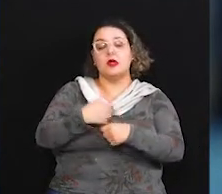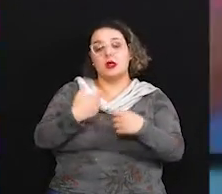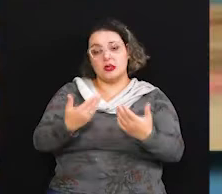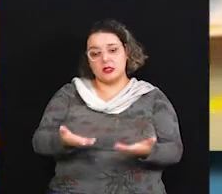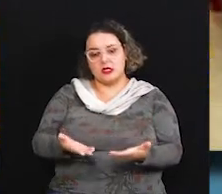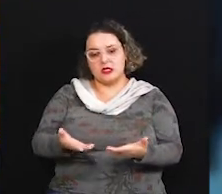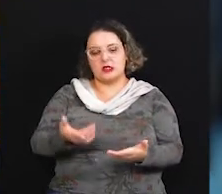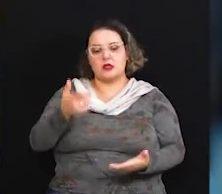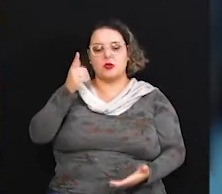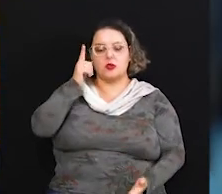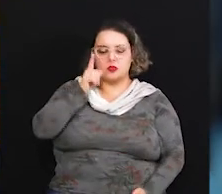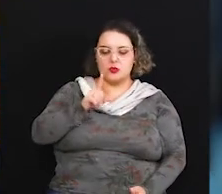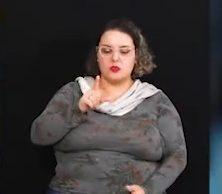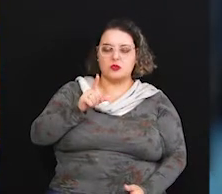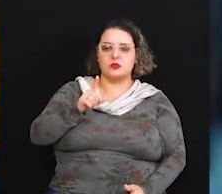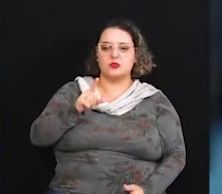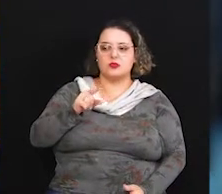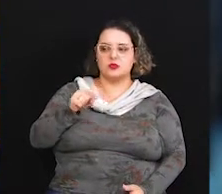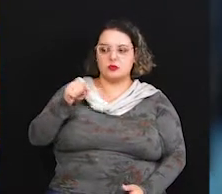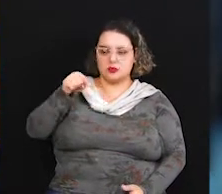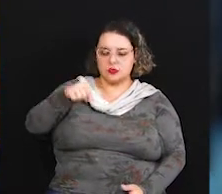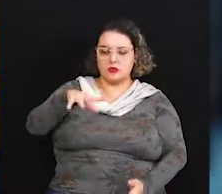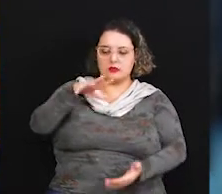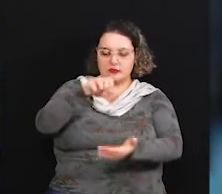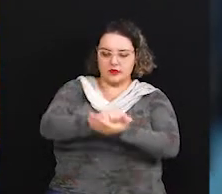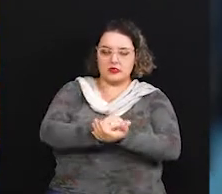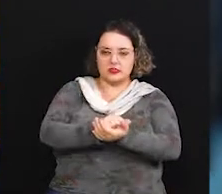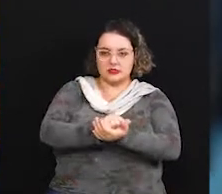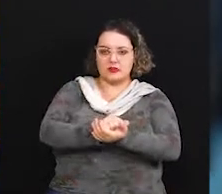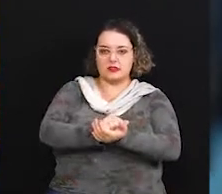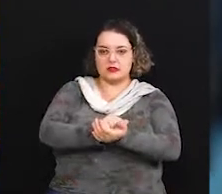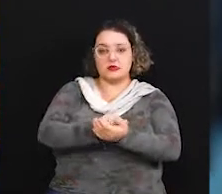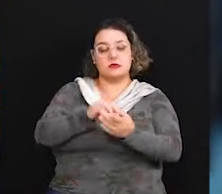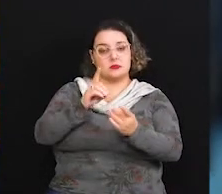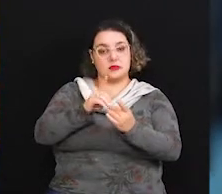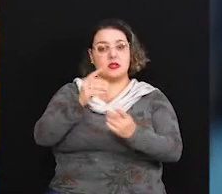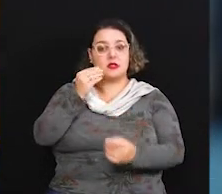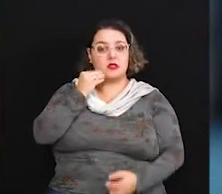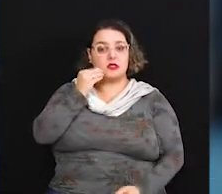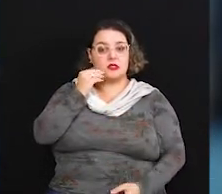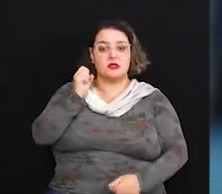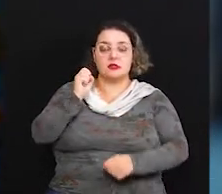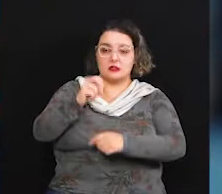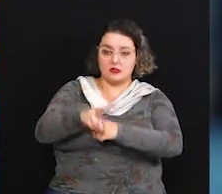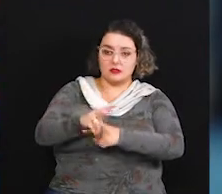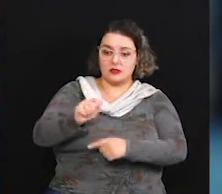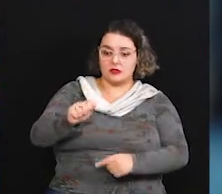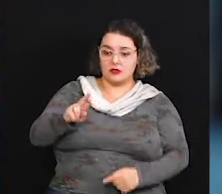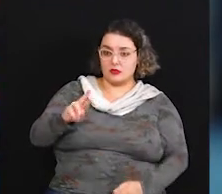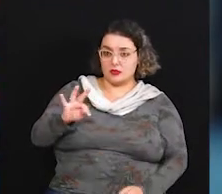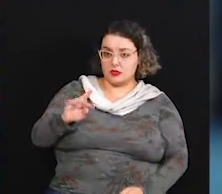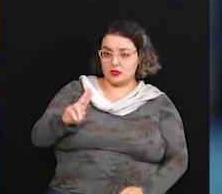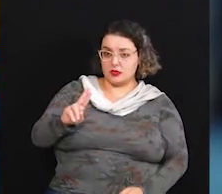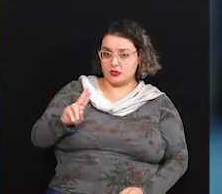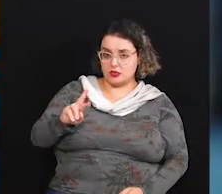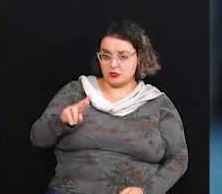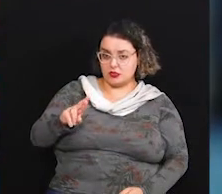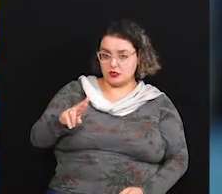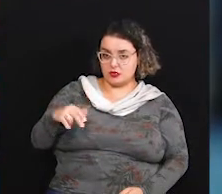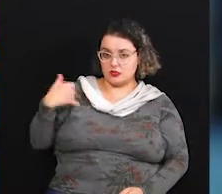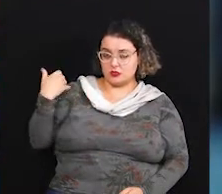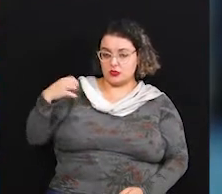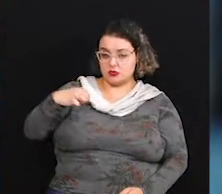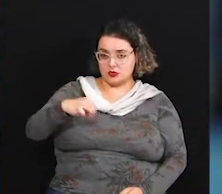através dela, a gente veio, fez a inscrição para tentar a vaga para o Arthur, que é o meu menino de 9